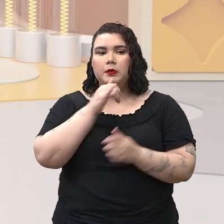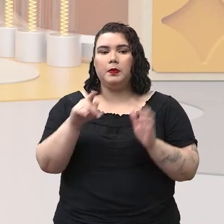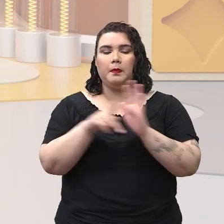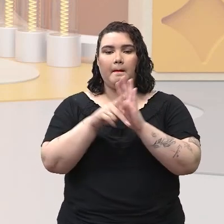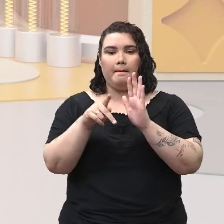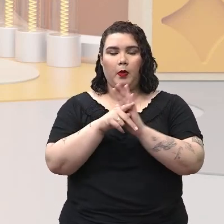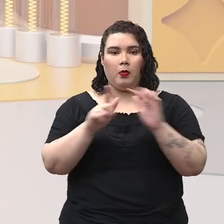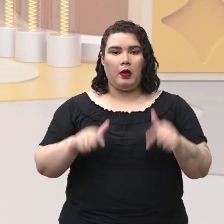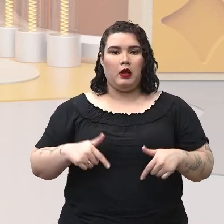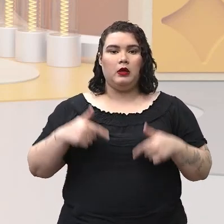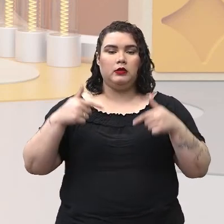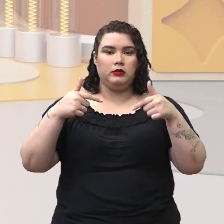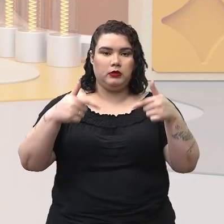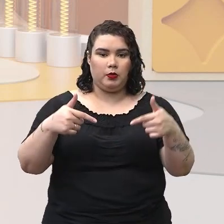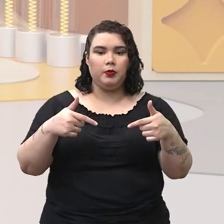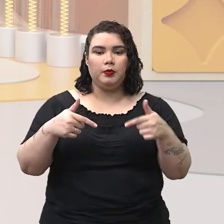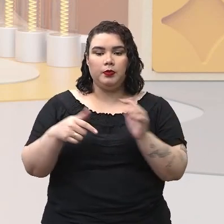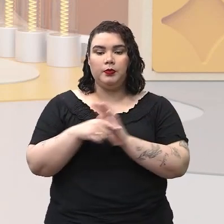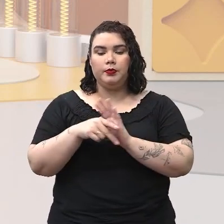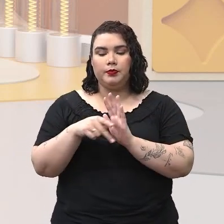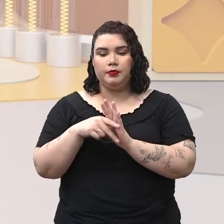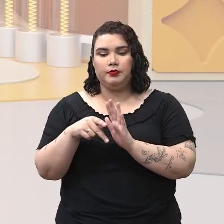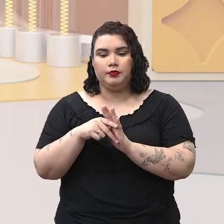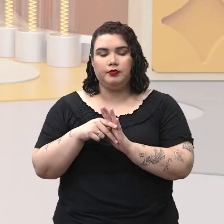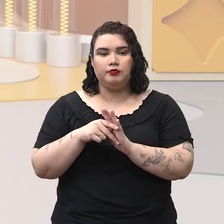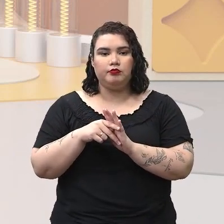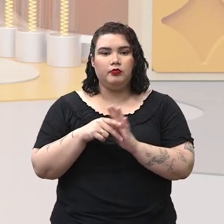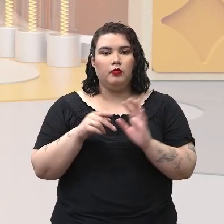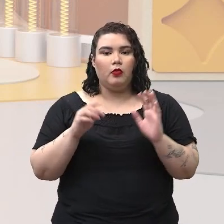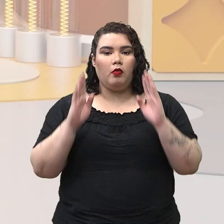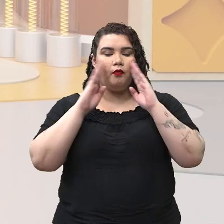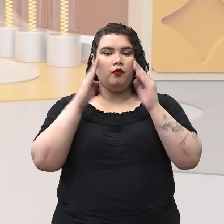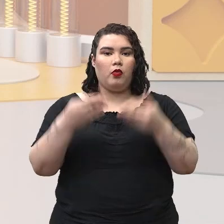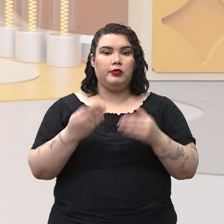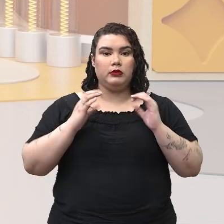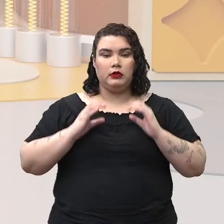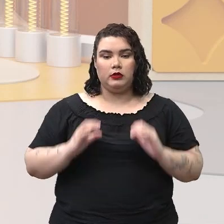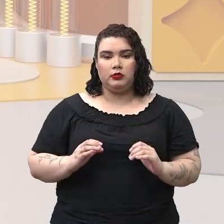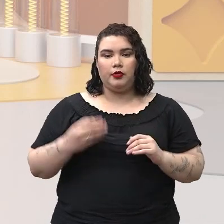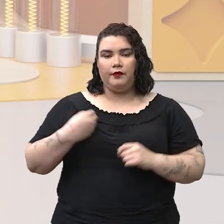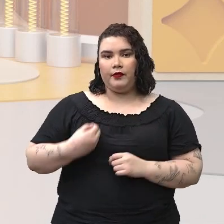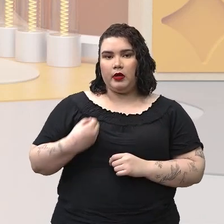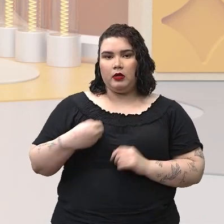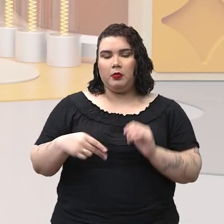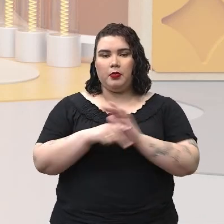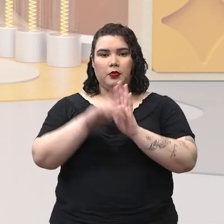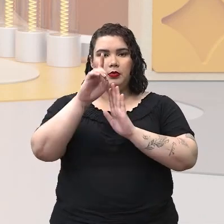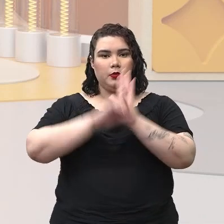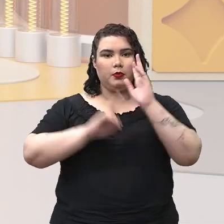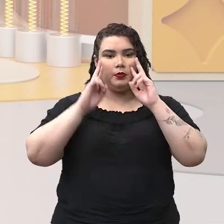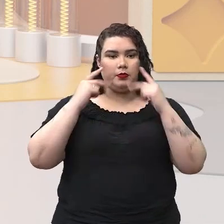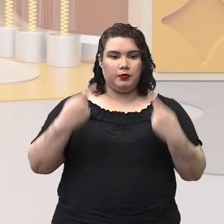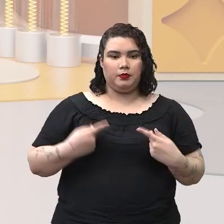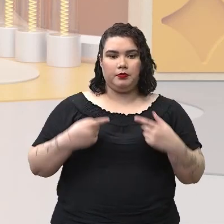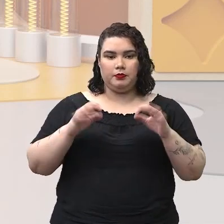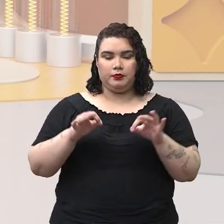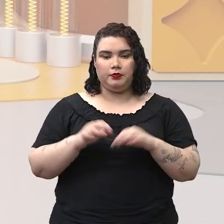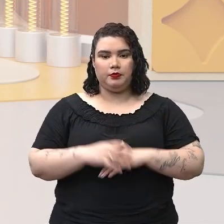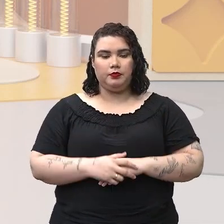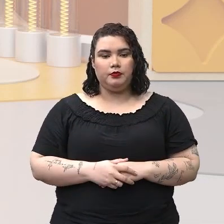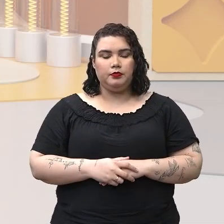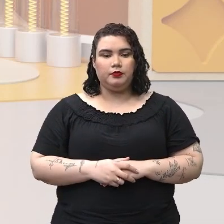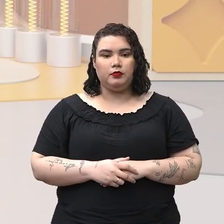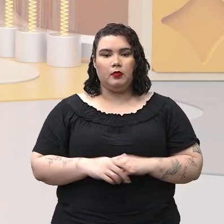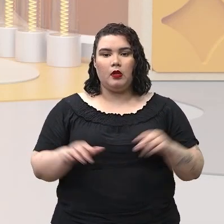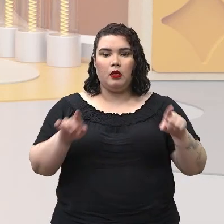dessas atuações ali que tratam de cidadania, né, de dignidade, direitos humanos, enfim, pessoas que atuam nesse sentido.